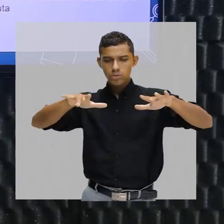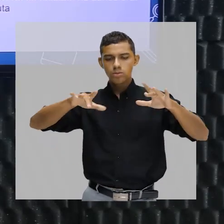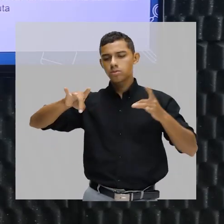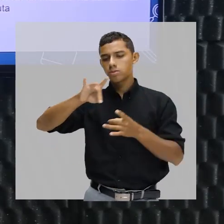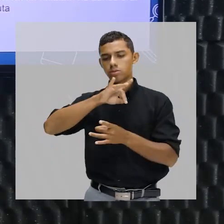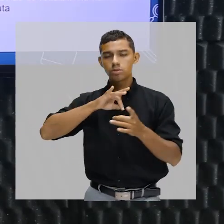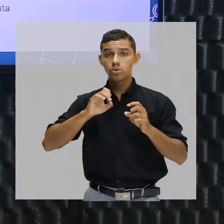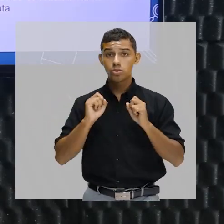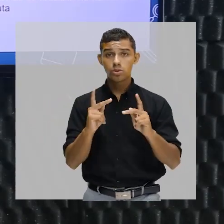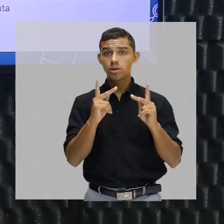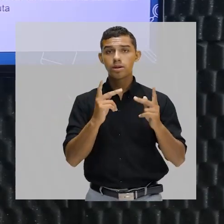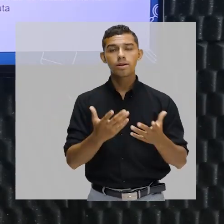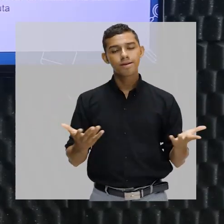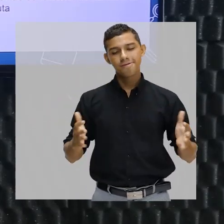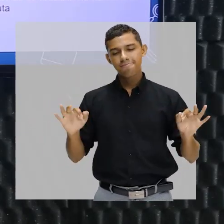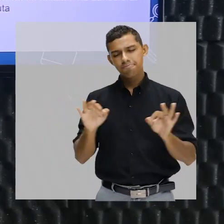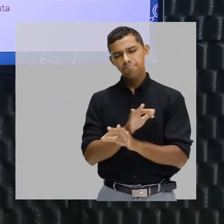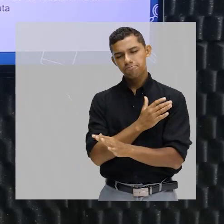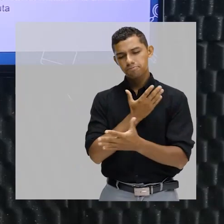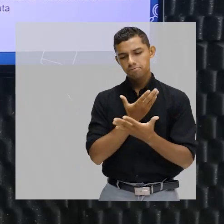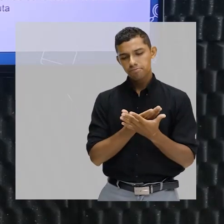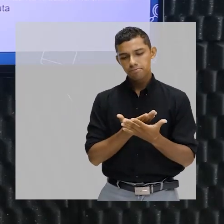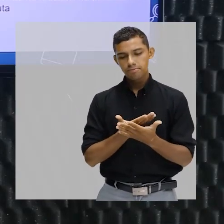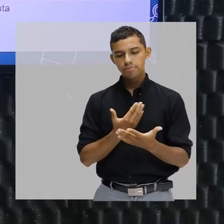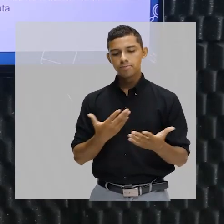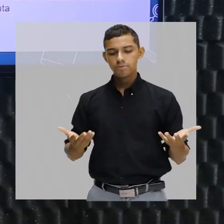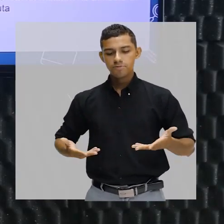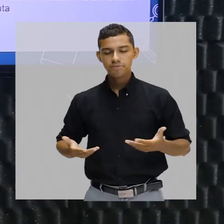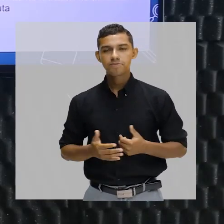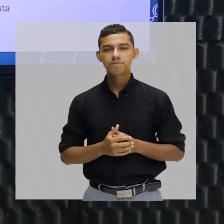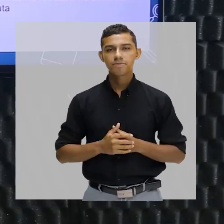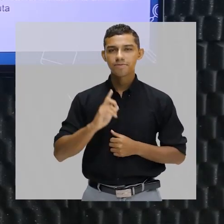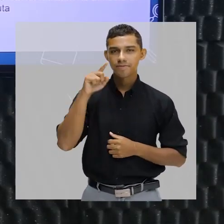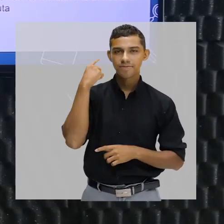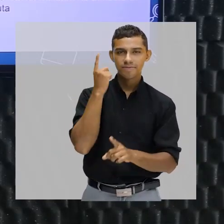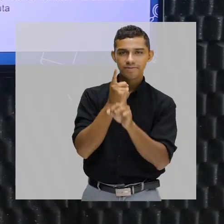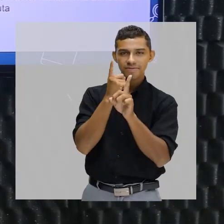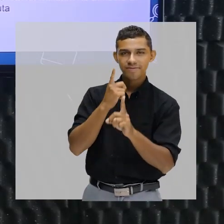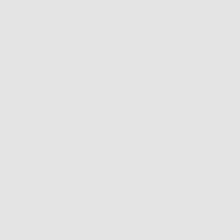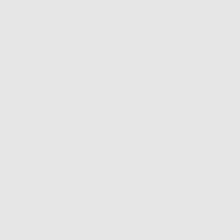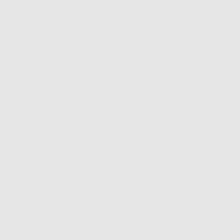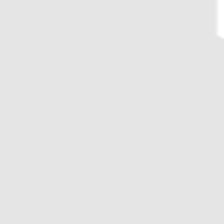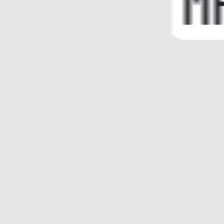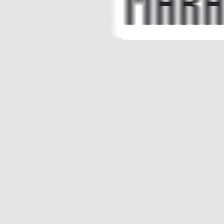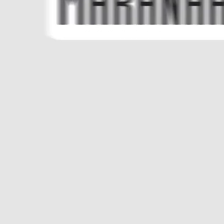no espaço. Ok? Então com essa questão finalizamos a aula de hoje e até a próxima.